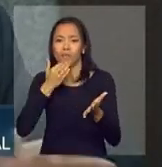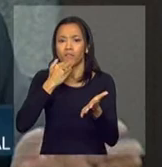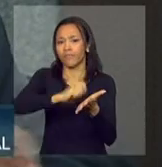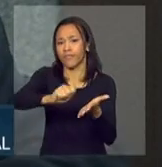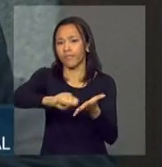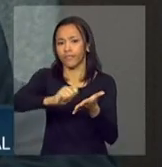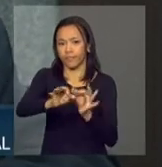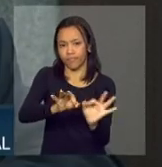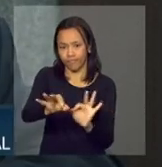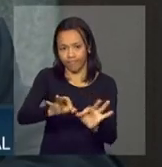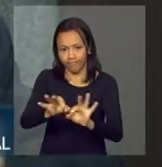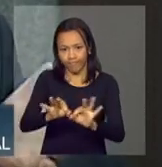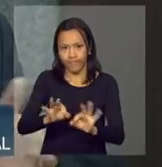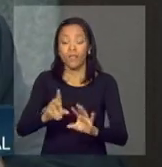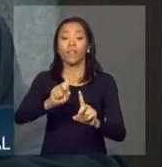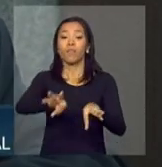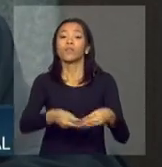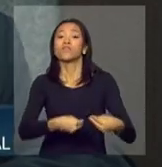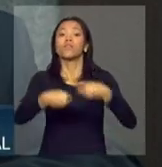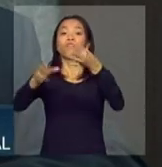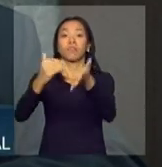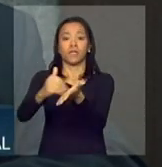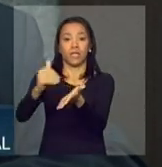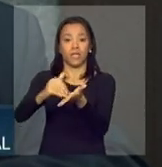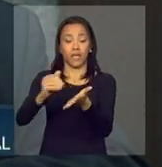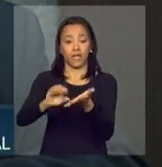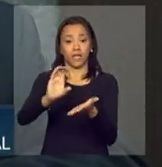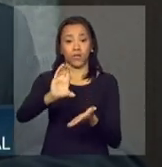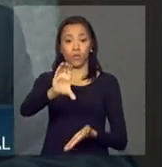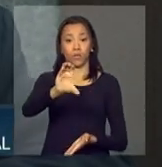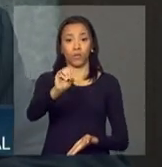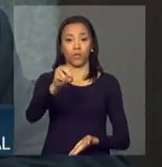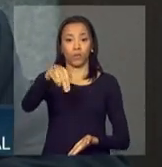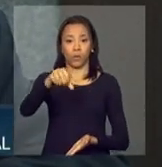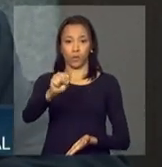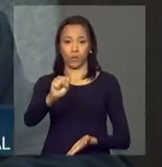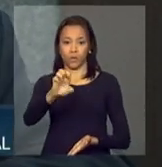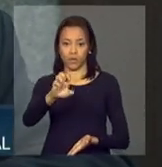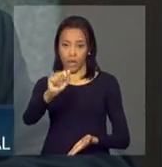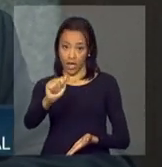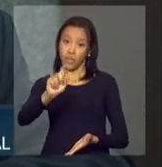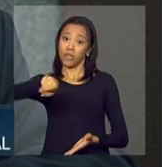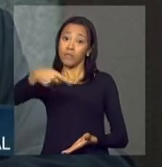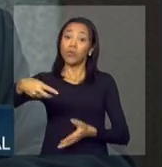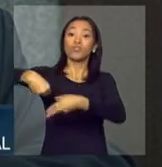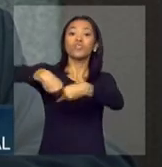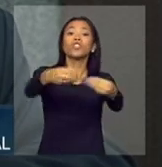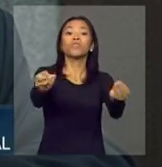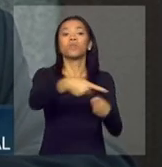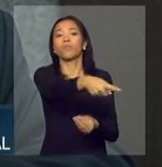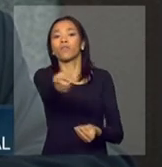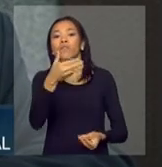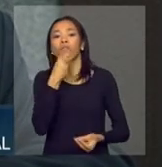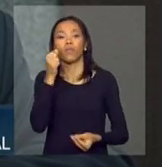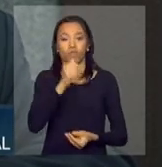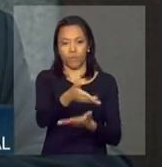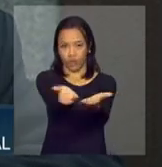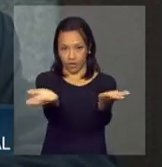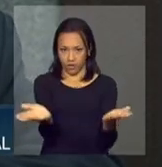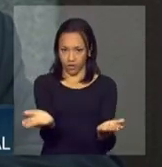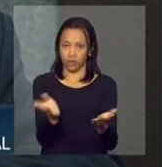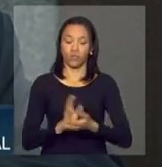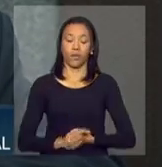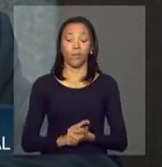semana que vem podemos mandar para a Secretaria do Conselho e ela poderá mandar, enviar a todas e todos vocês. E estamos agora na fase